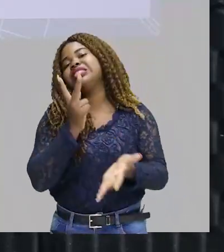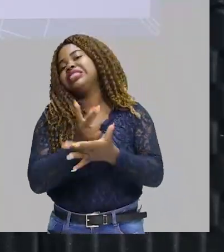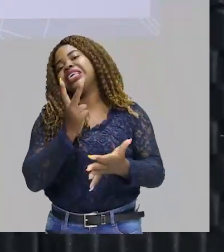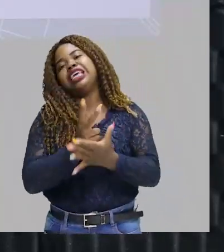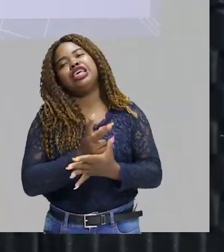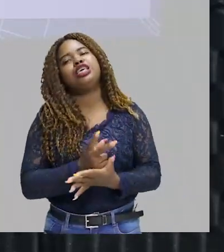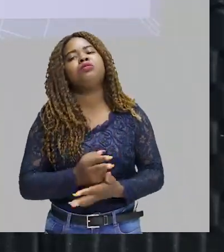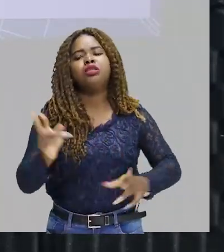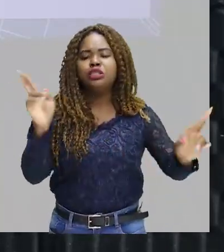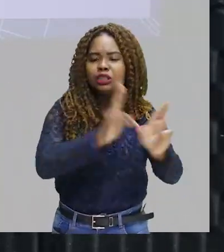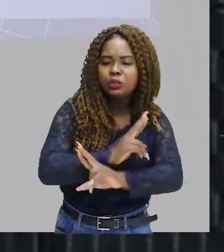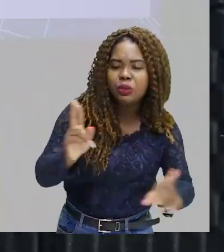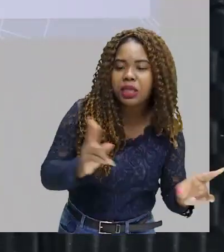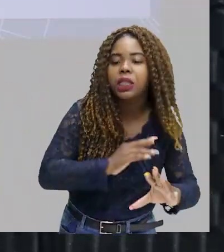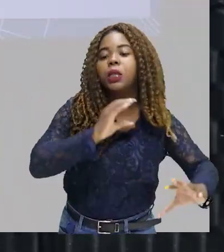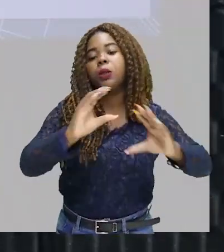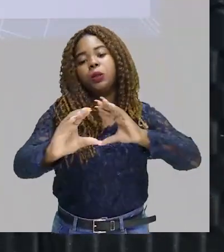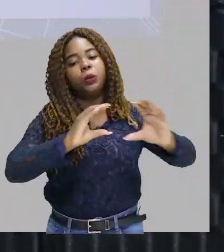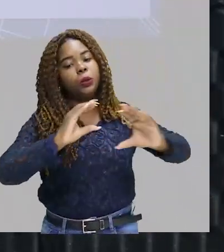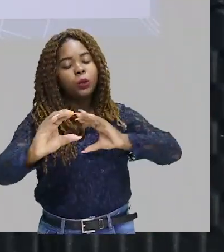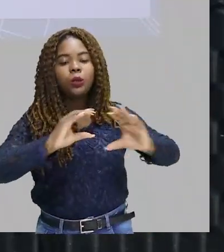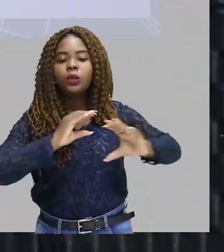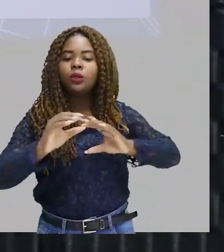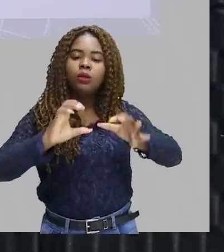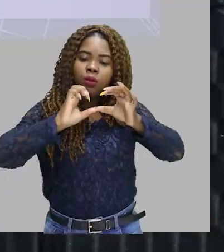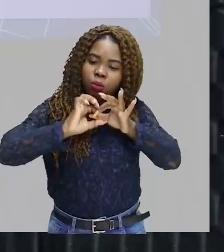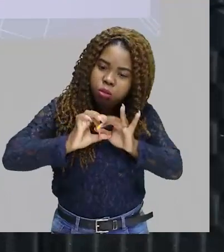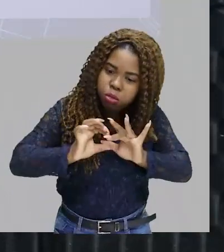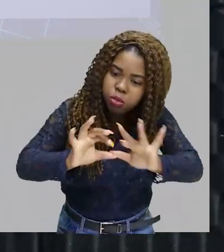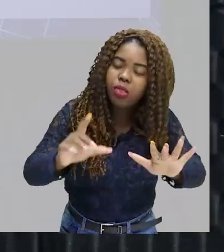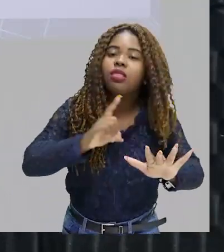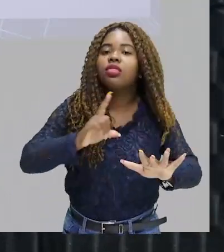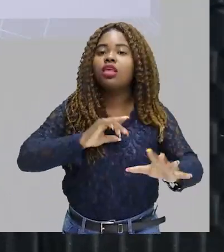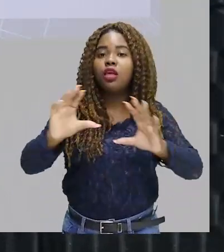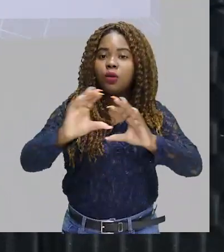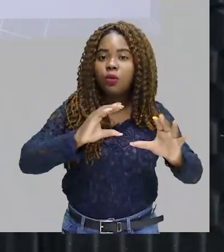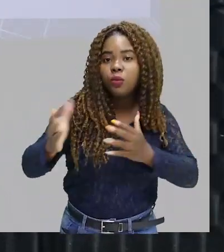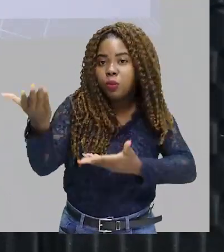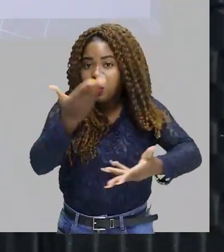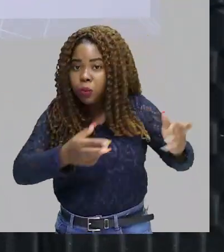passando ali algo, o tempo todo está havendo a comunicação,